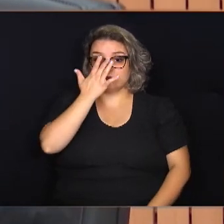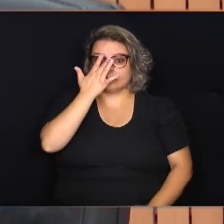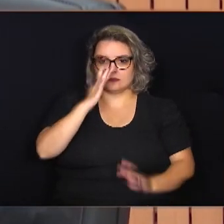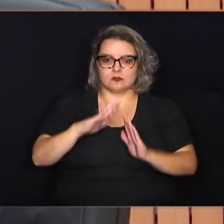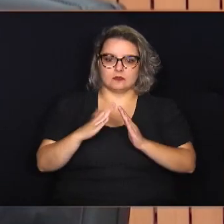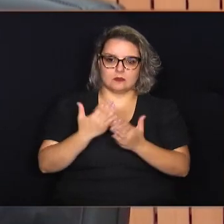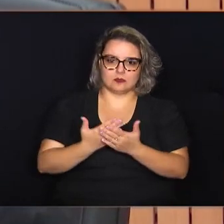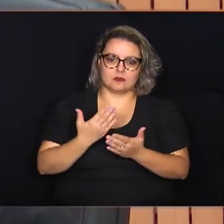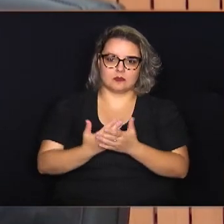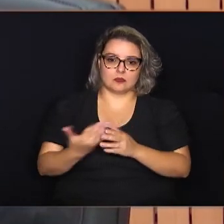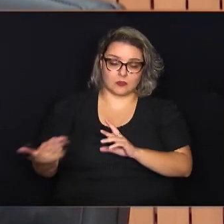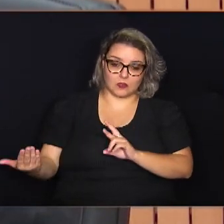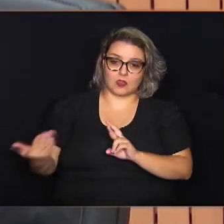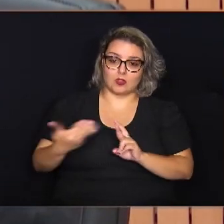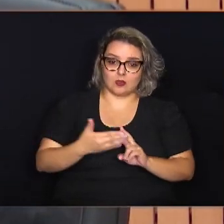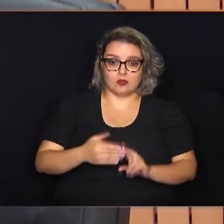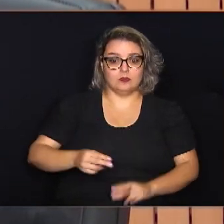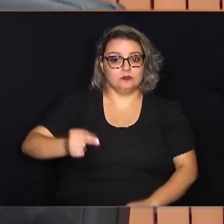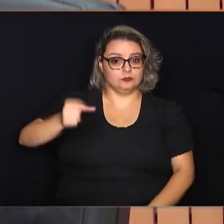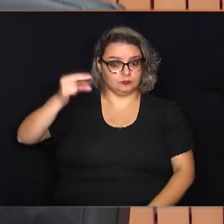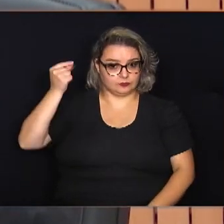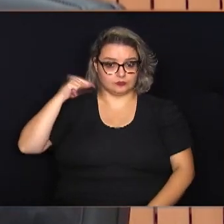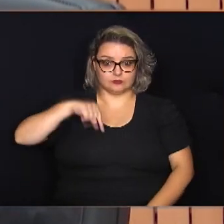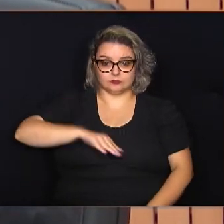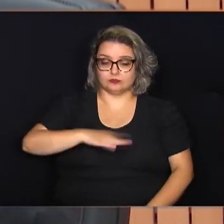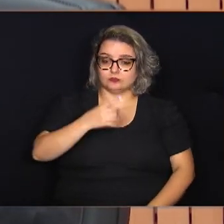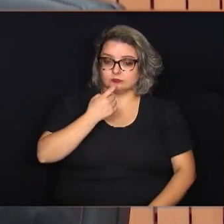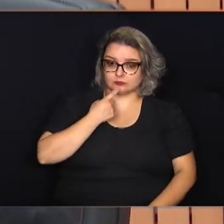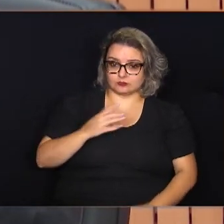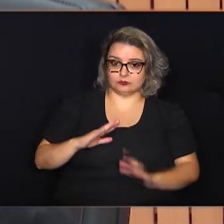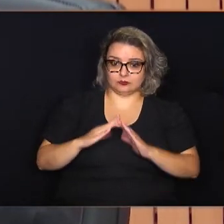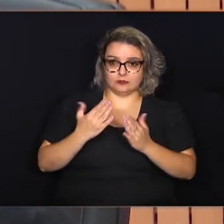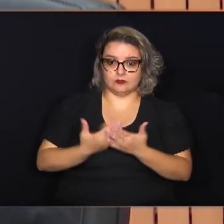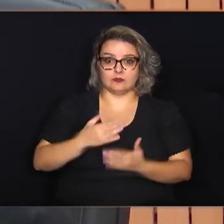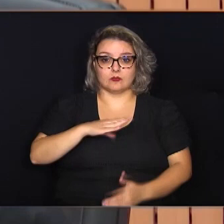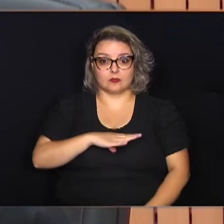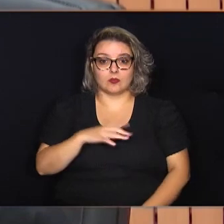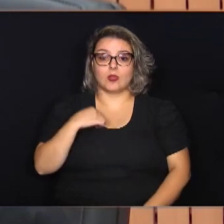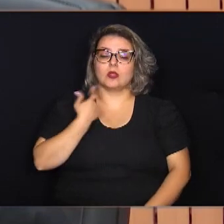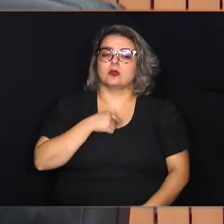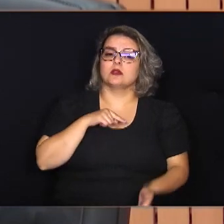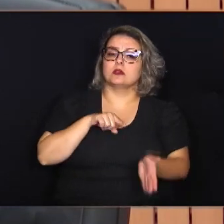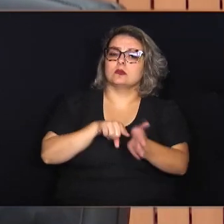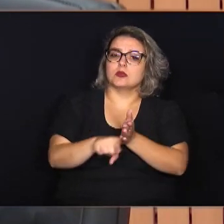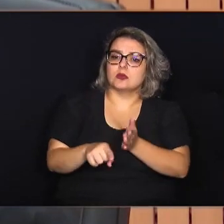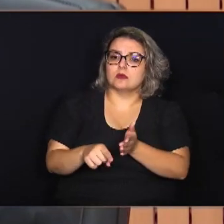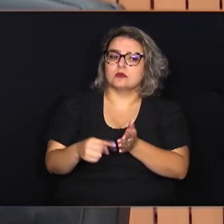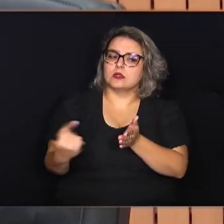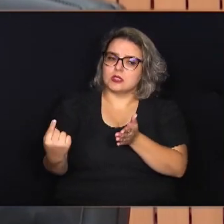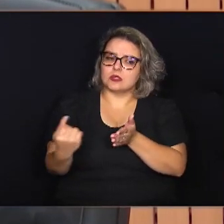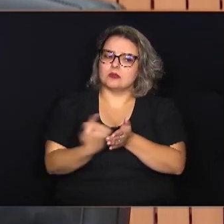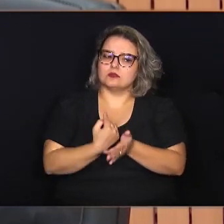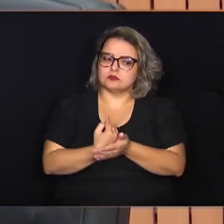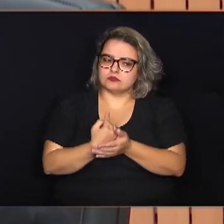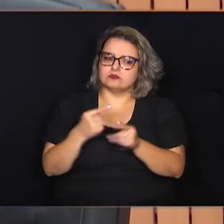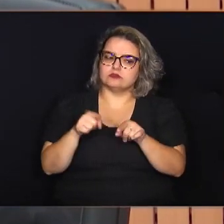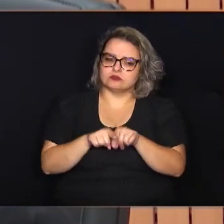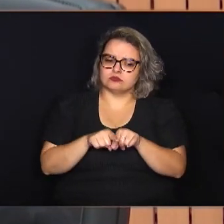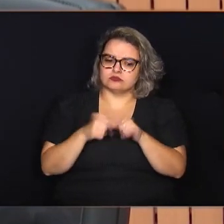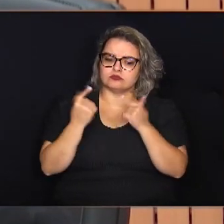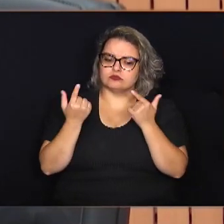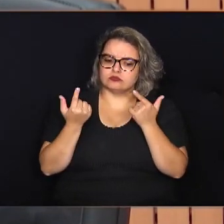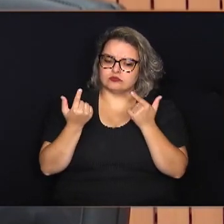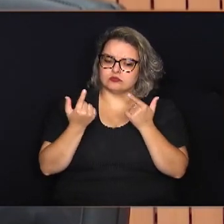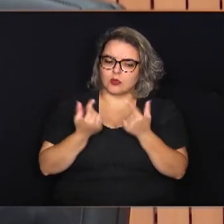foi referência por muito tempo aqui na cidade, uma escola municipal. A gente se pergunta onde a